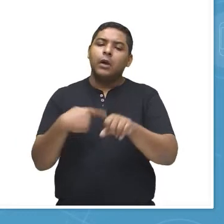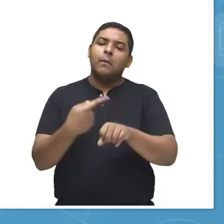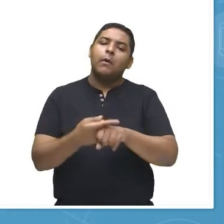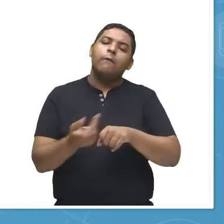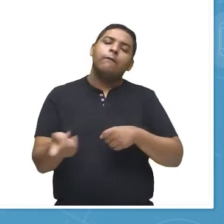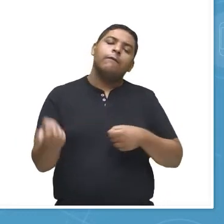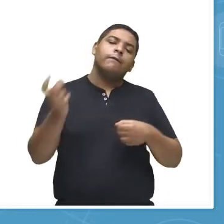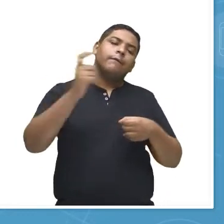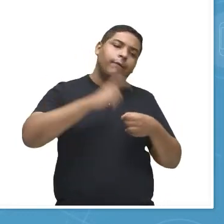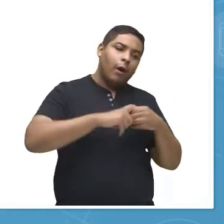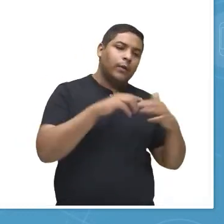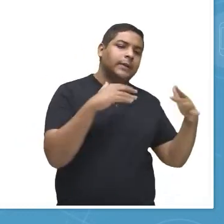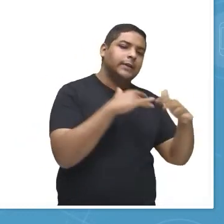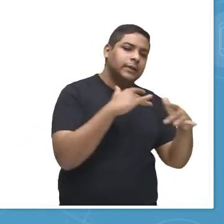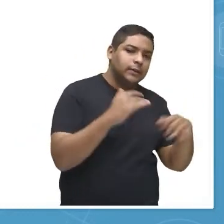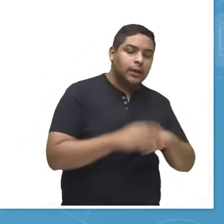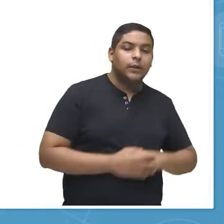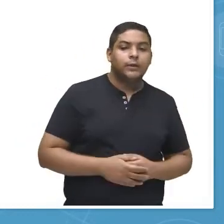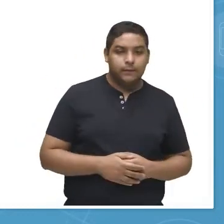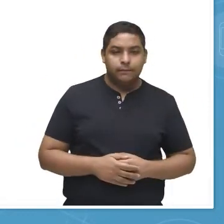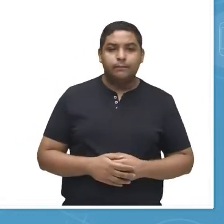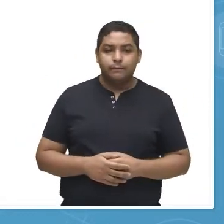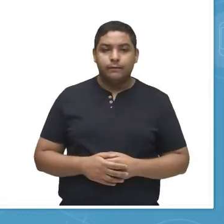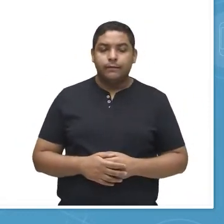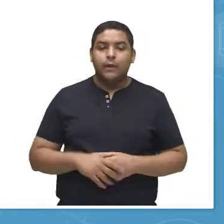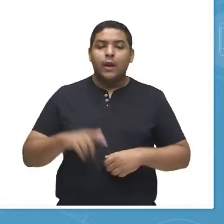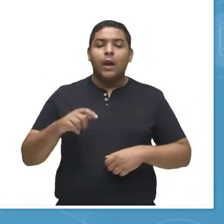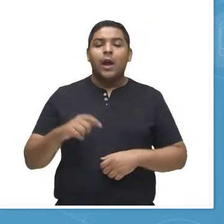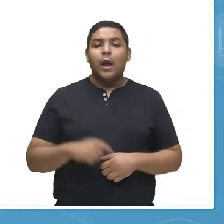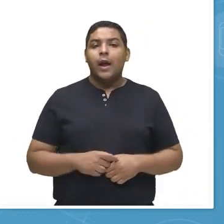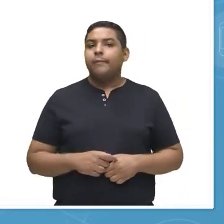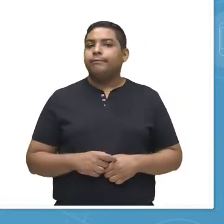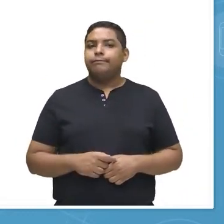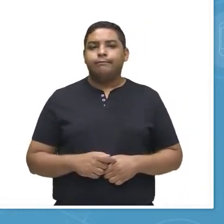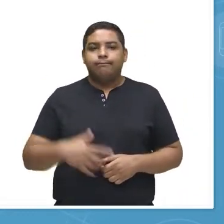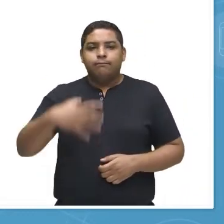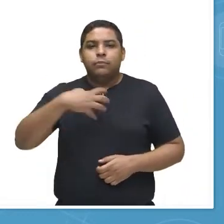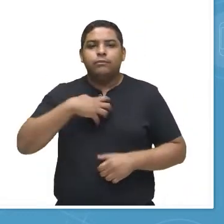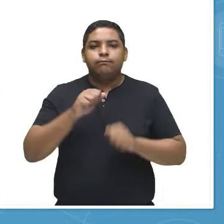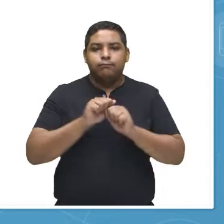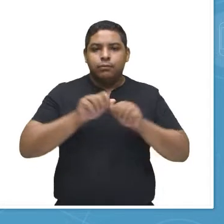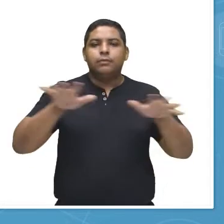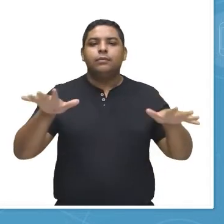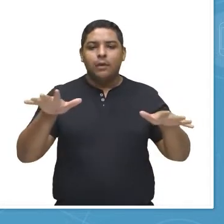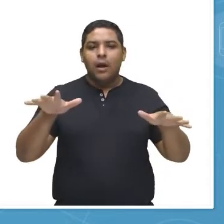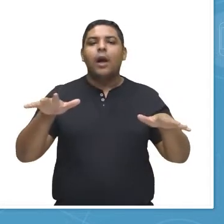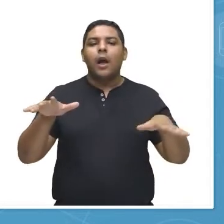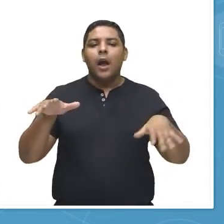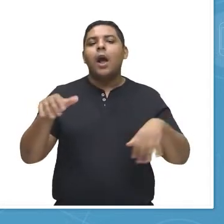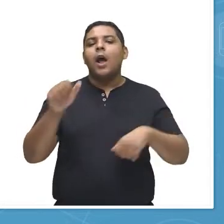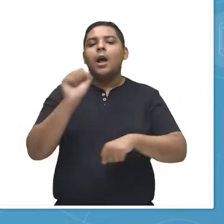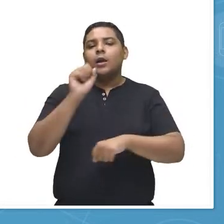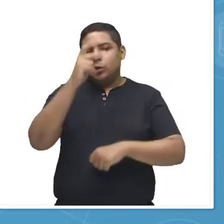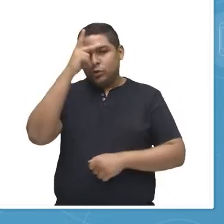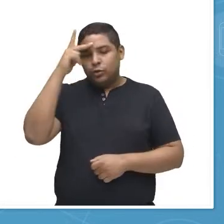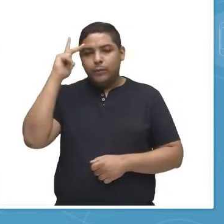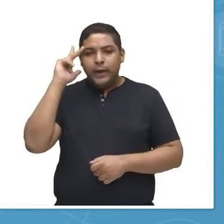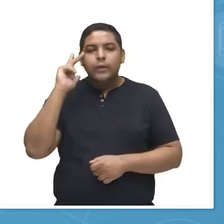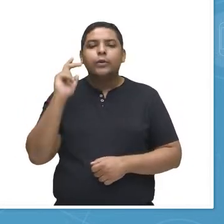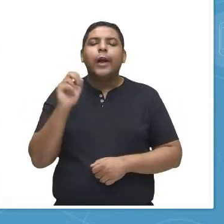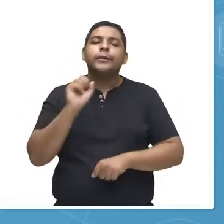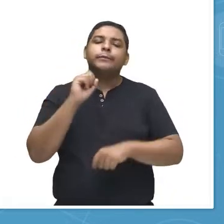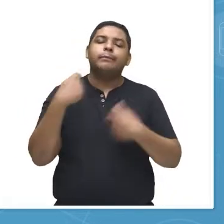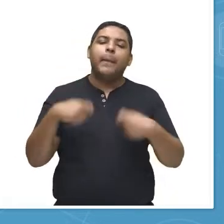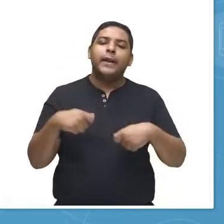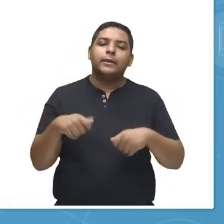pandemia trouxe para a economia global é a não circulação de pessoas. Lembra que o vírus ele se prolonga, né,